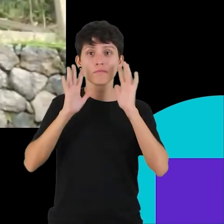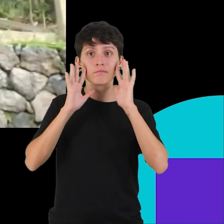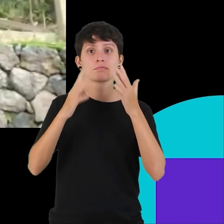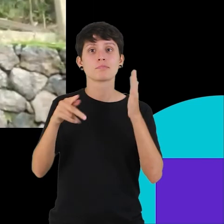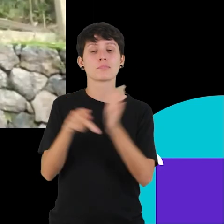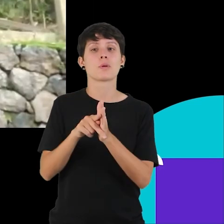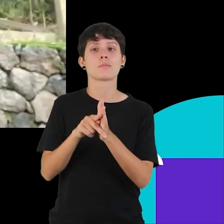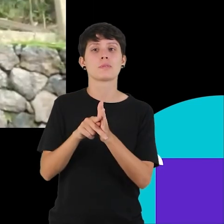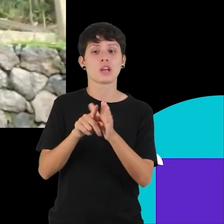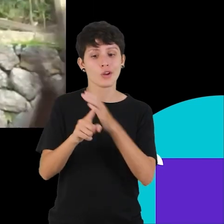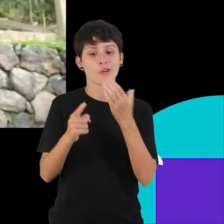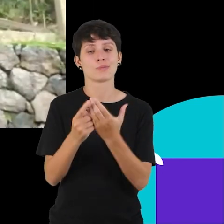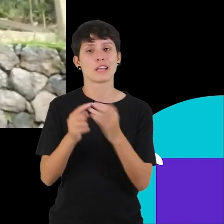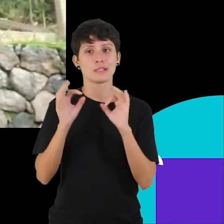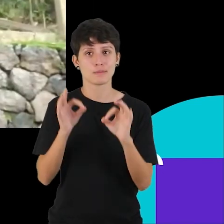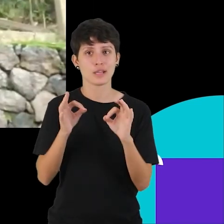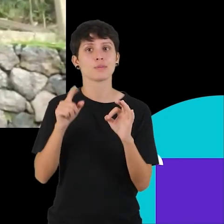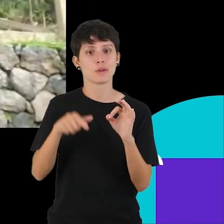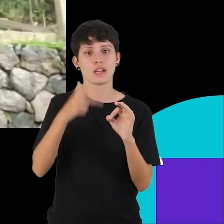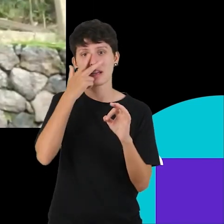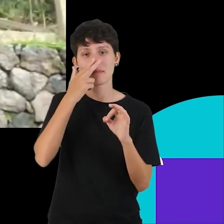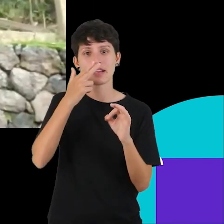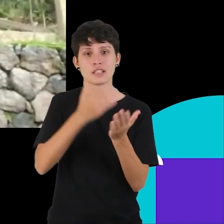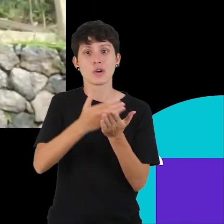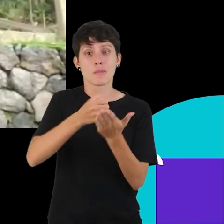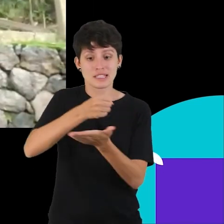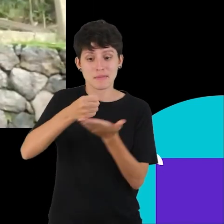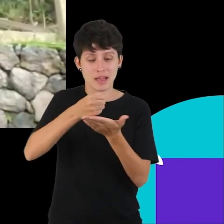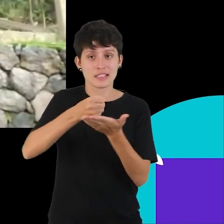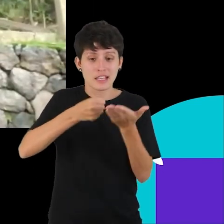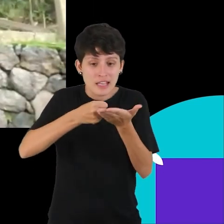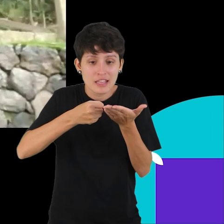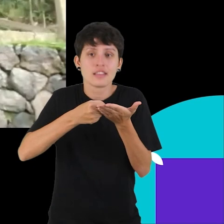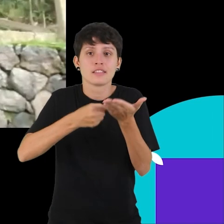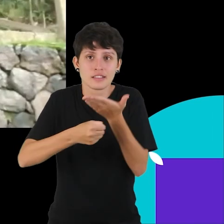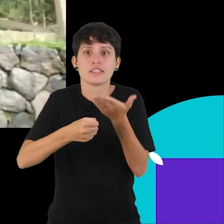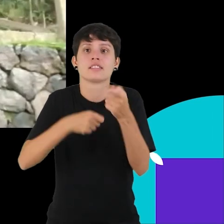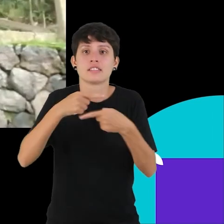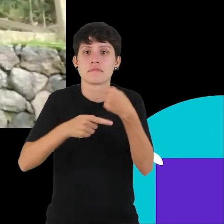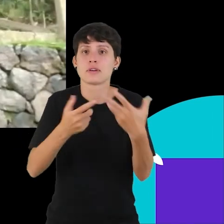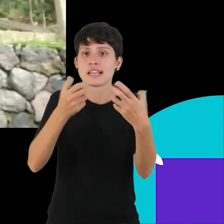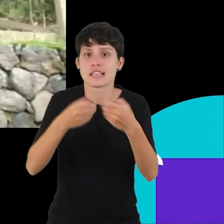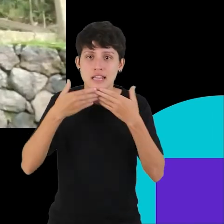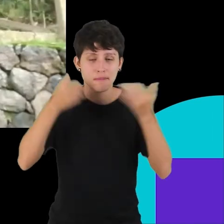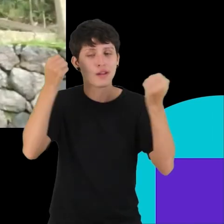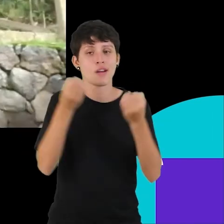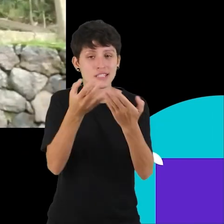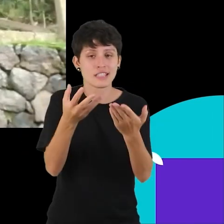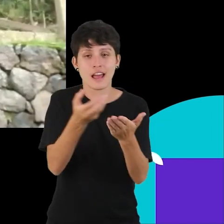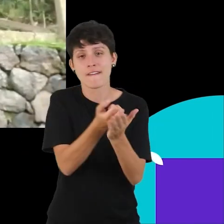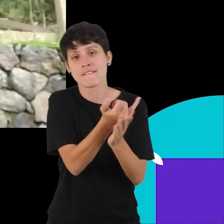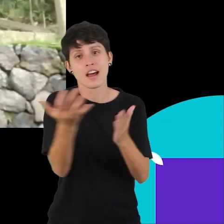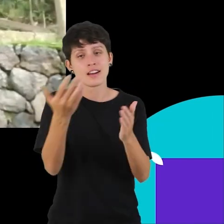extremamente disruptiva, é que quando as pessoas conseguiam lucrar, mesmo que um pouquinho, na situação